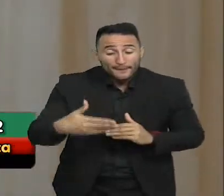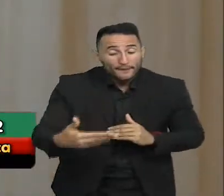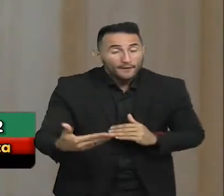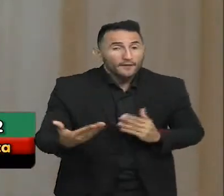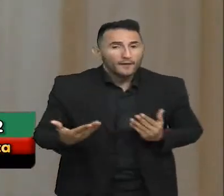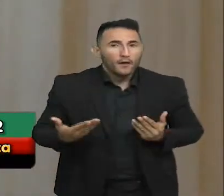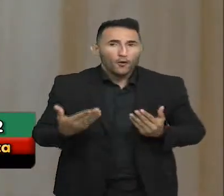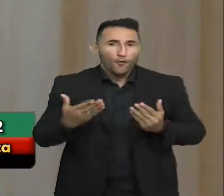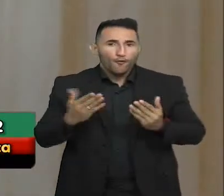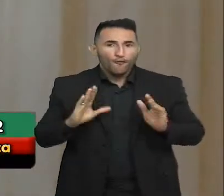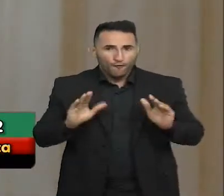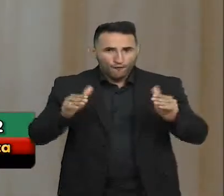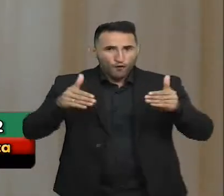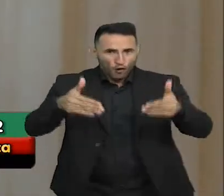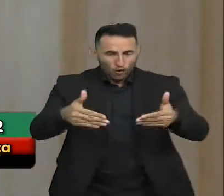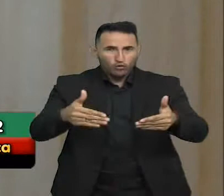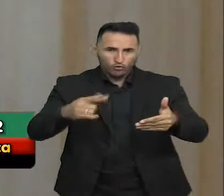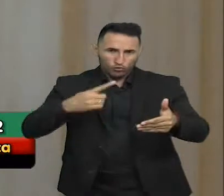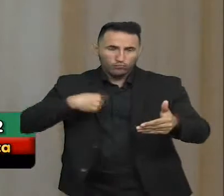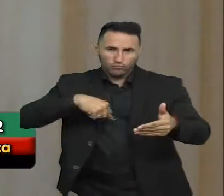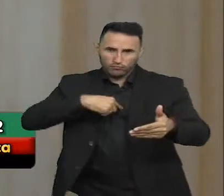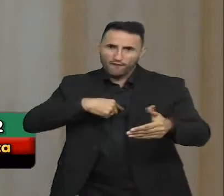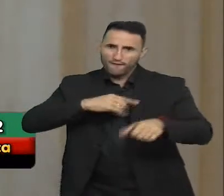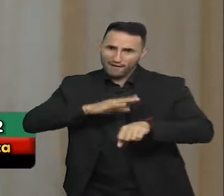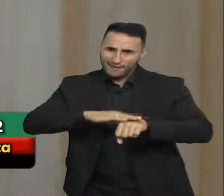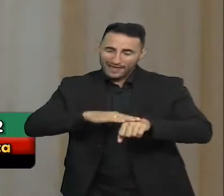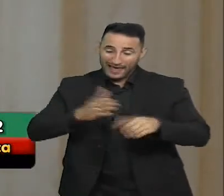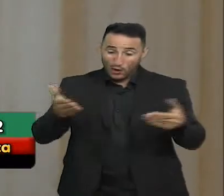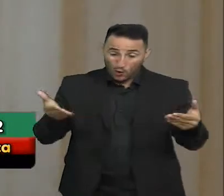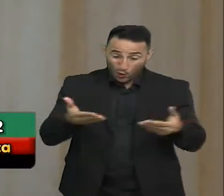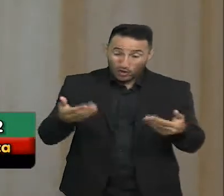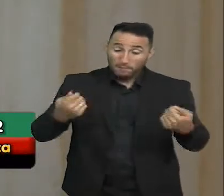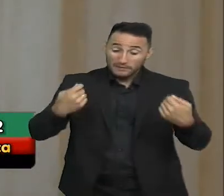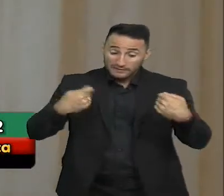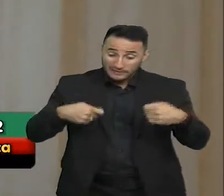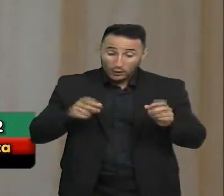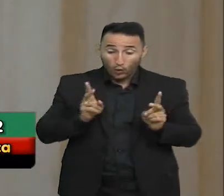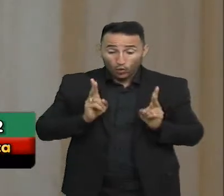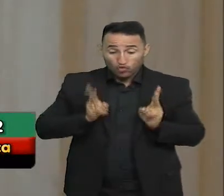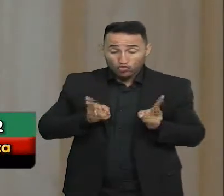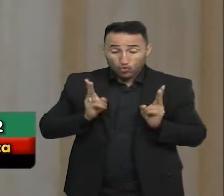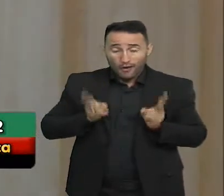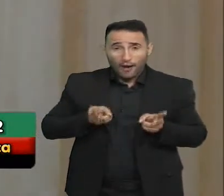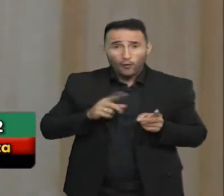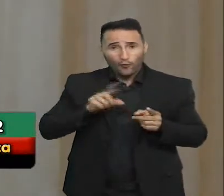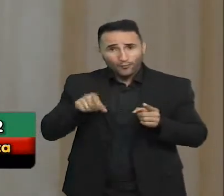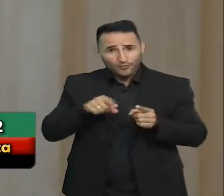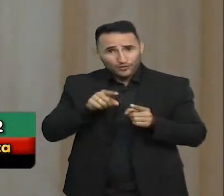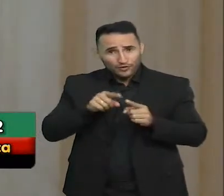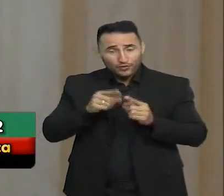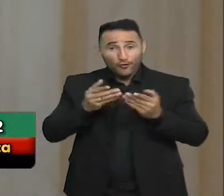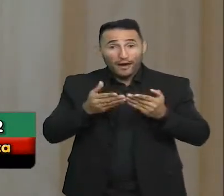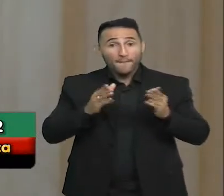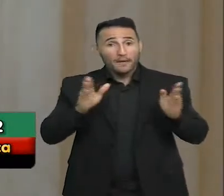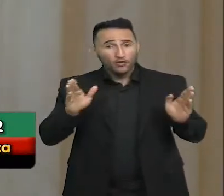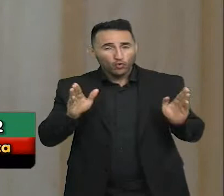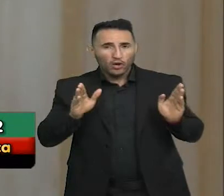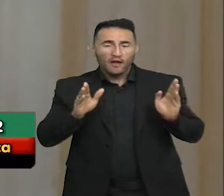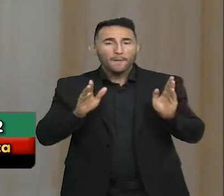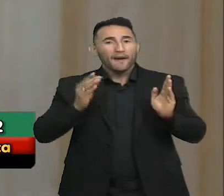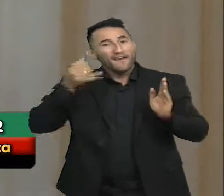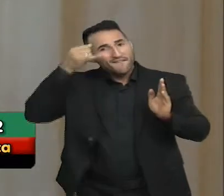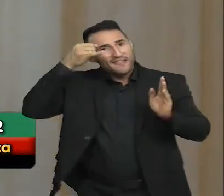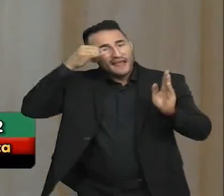Então, o fórum que se busca criar, oficializar agora, deve manter essa abertura, evitando